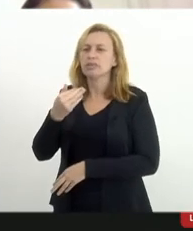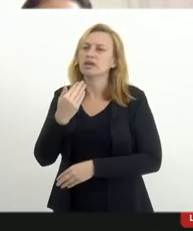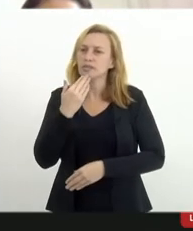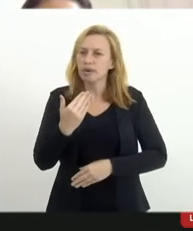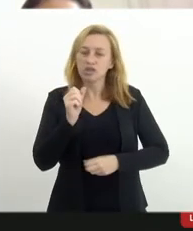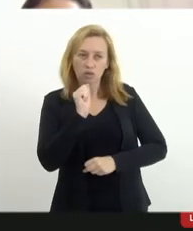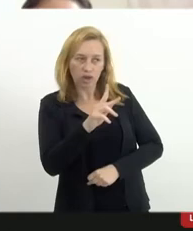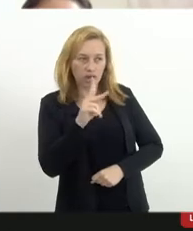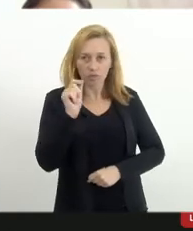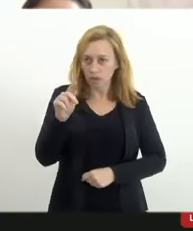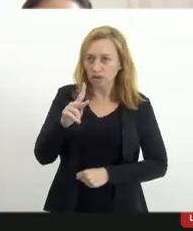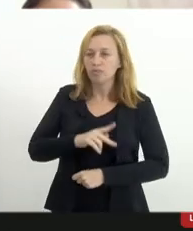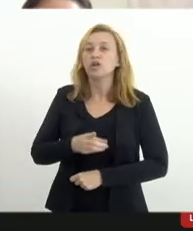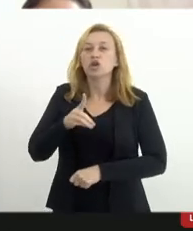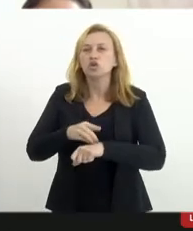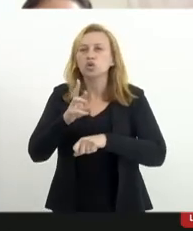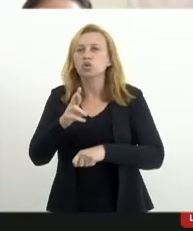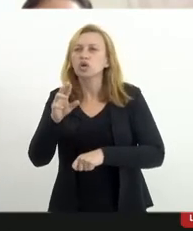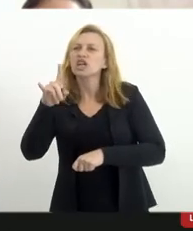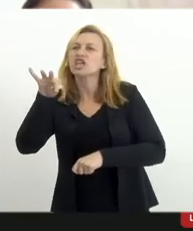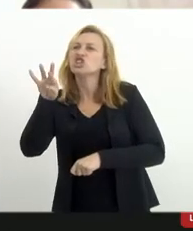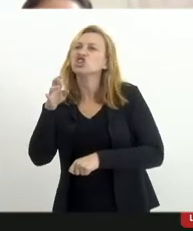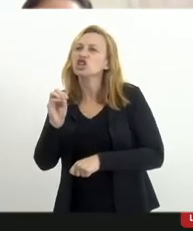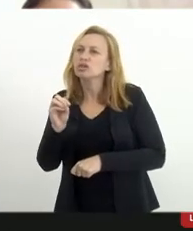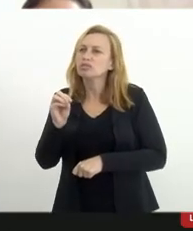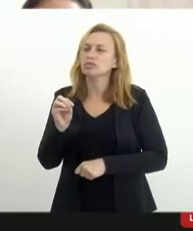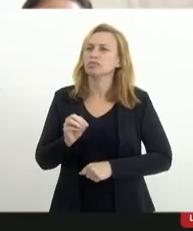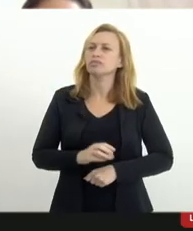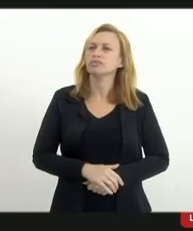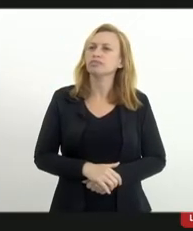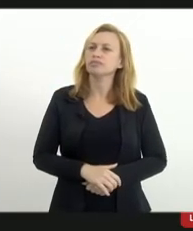Ok. Doutor Cristiano Gadelha,